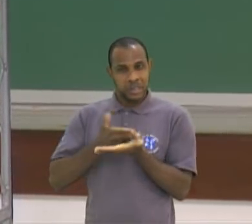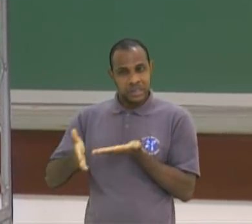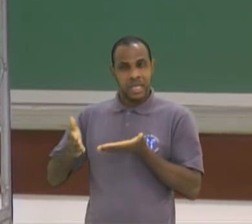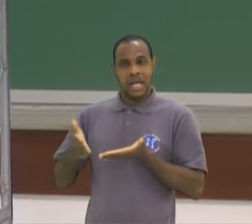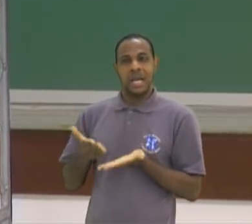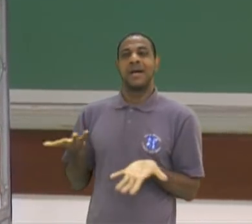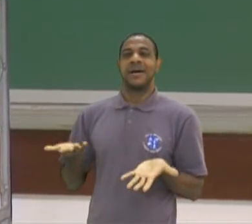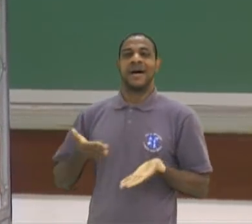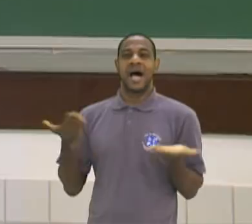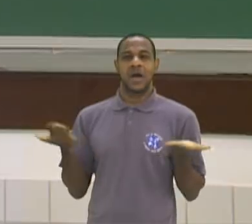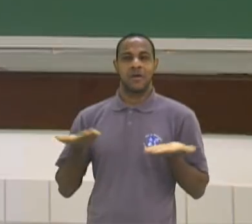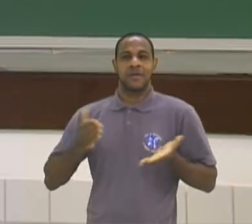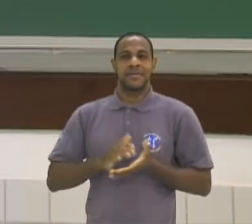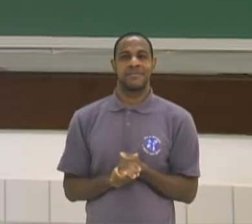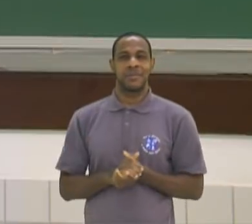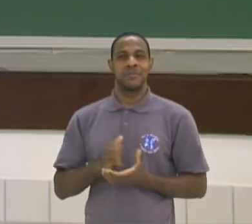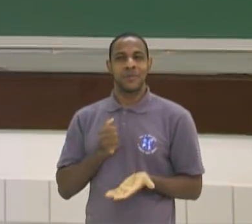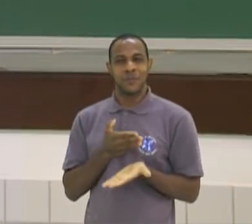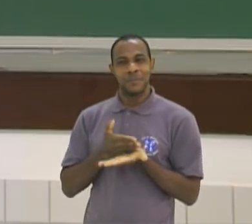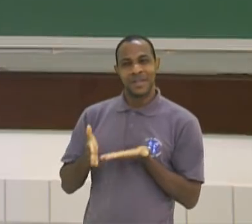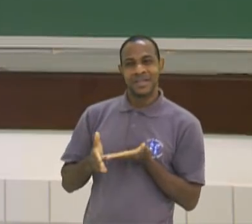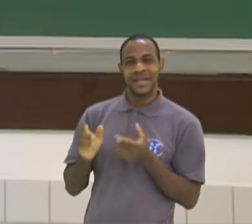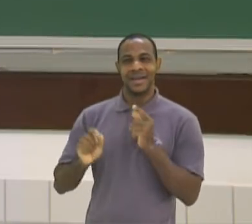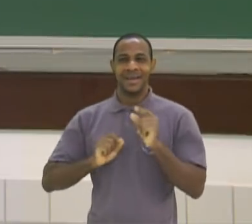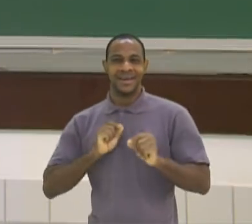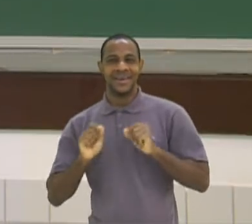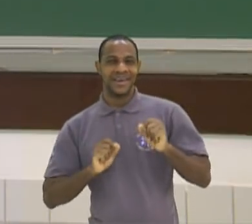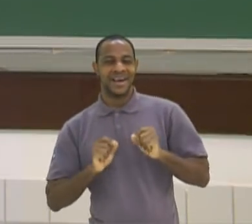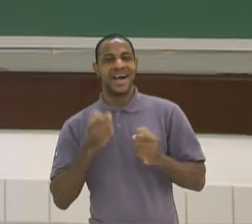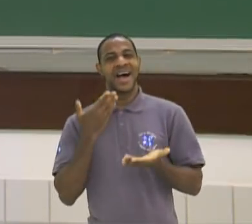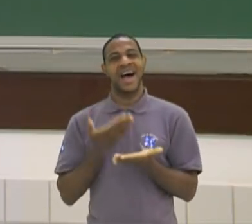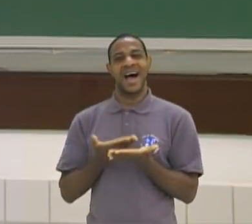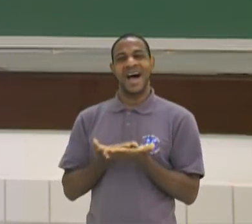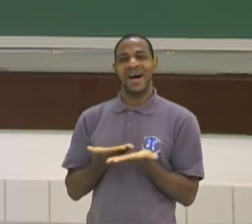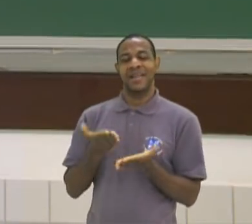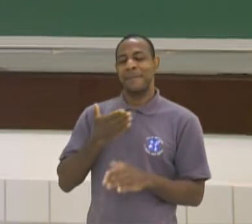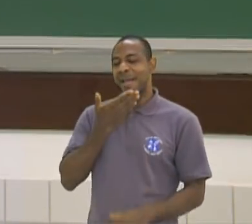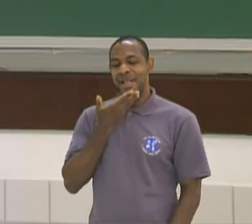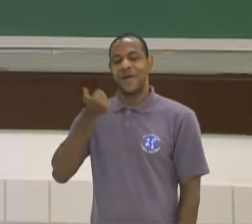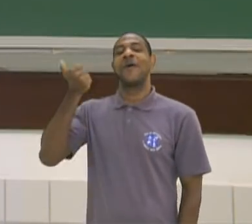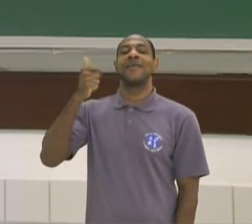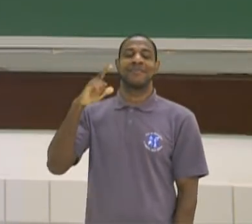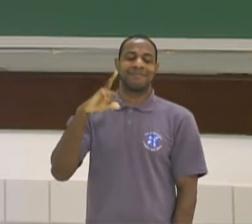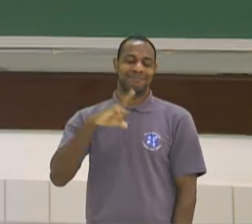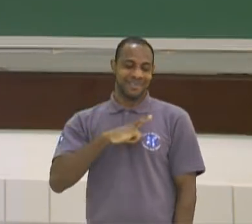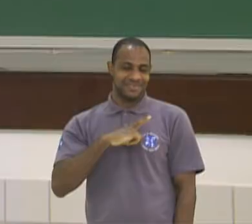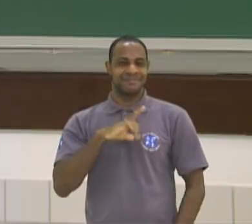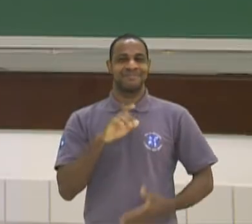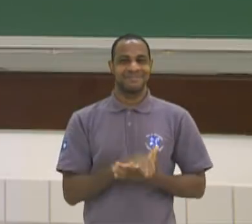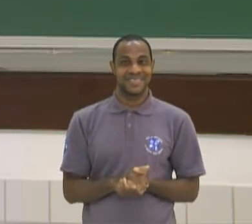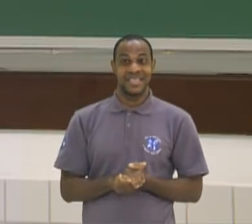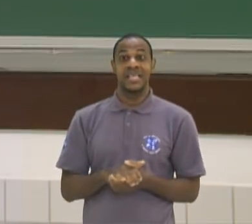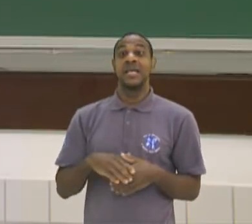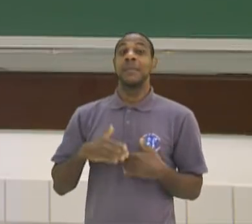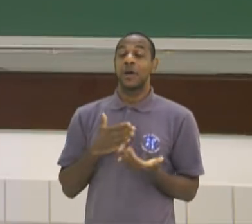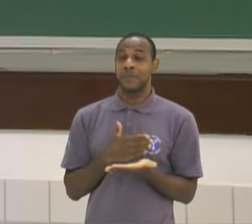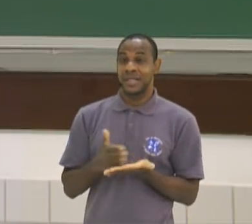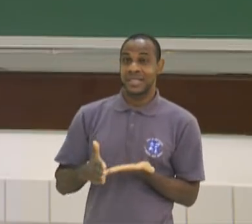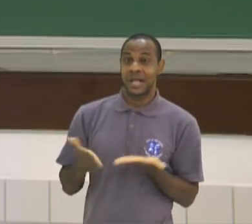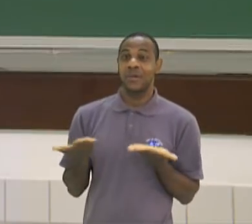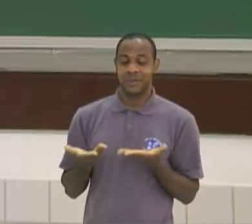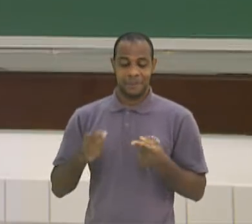nossa diversão? Vamos começar a nossa aula, a melhor que existe. E, para a gente começar, aquele